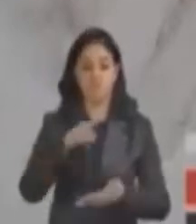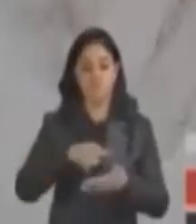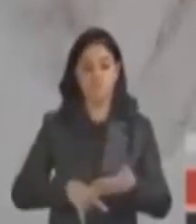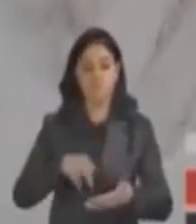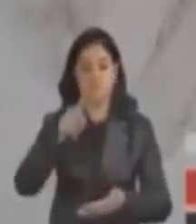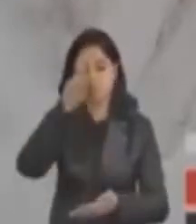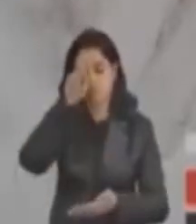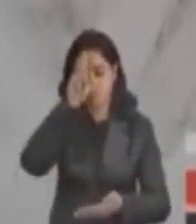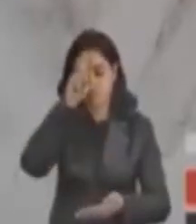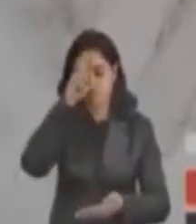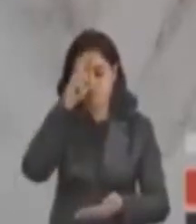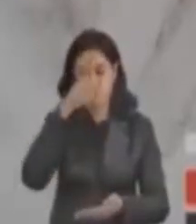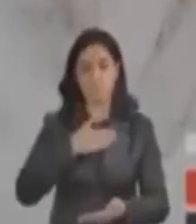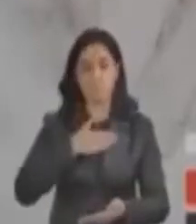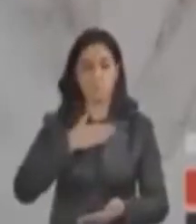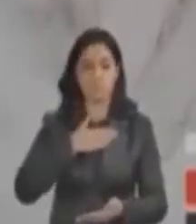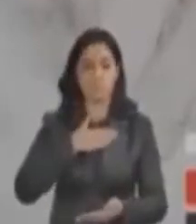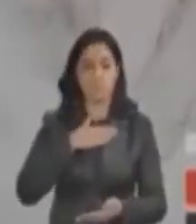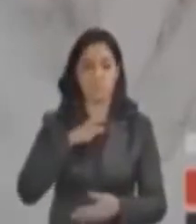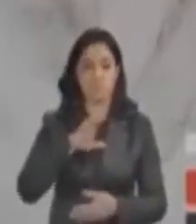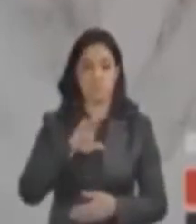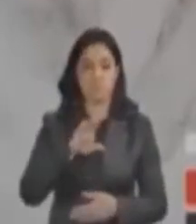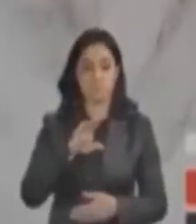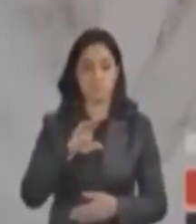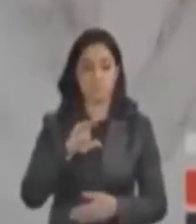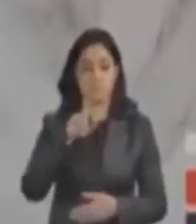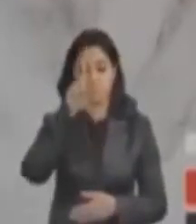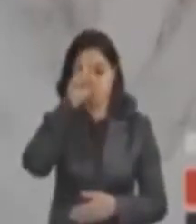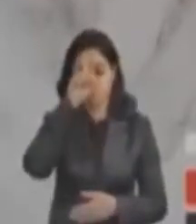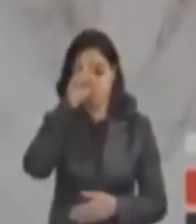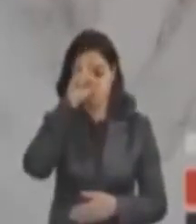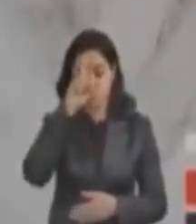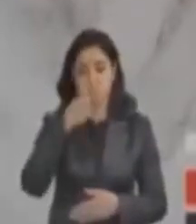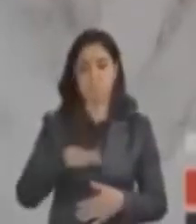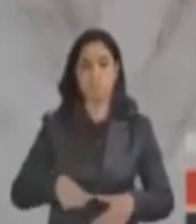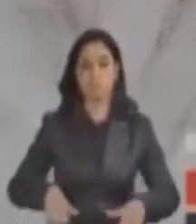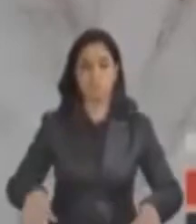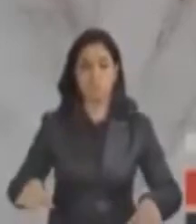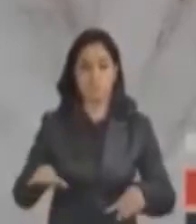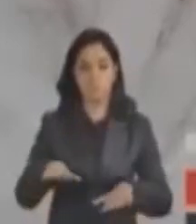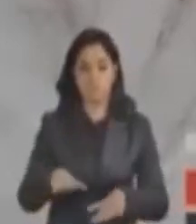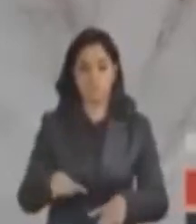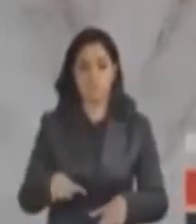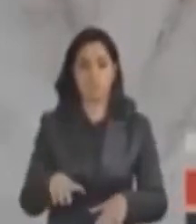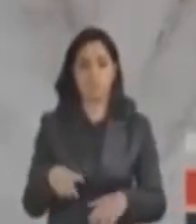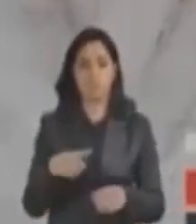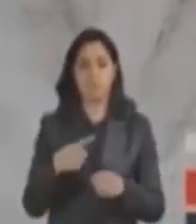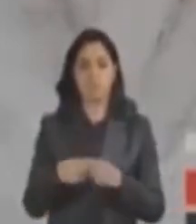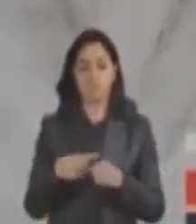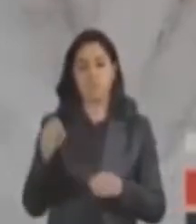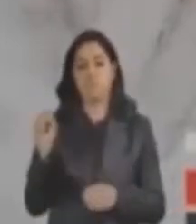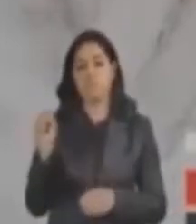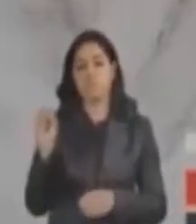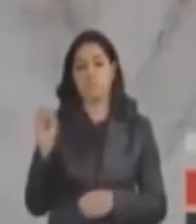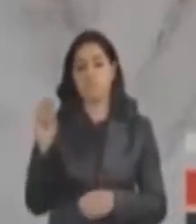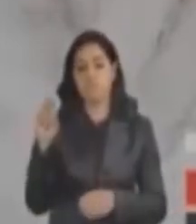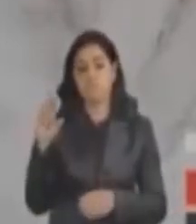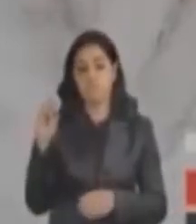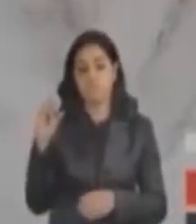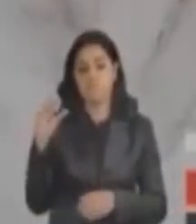que o hospital regional o conjunto hospitalar de sorocaba e olha aqui